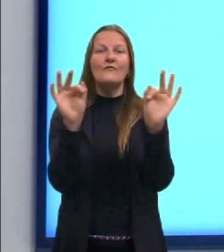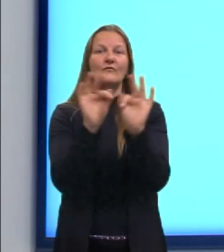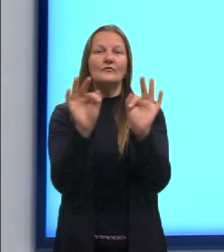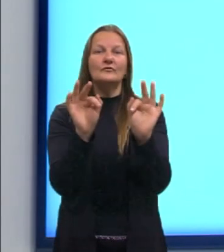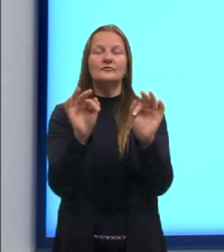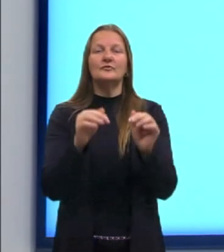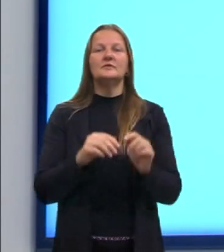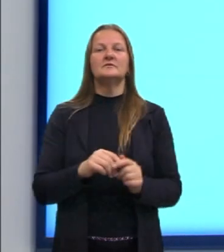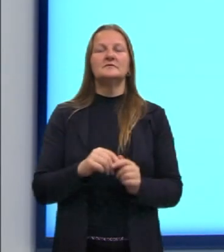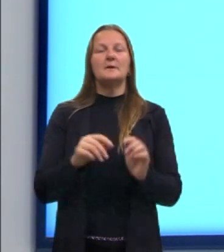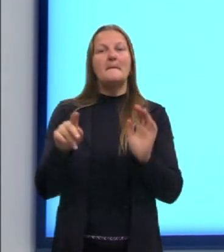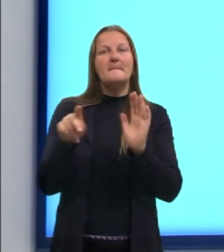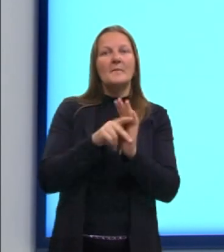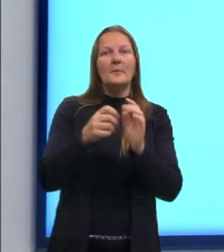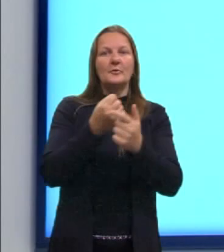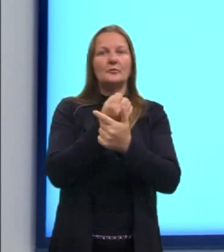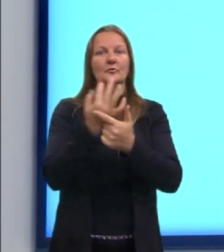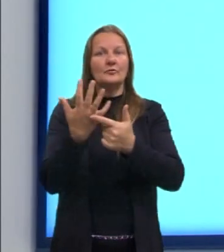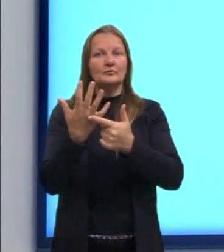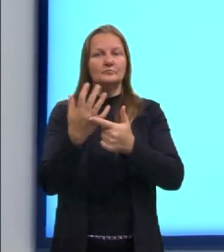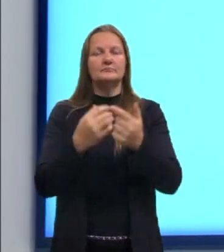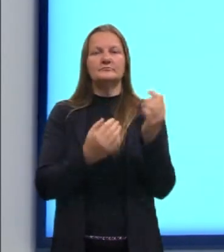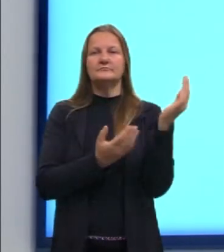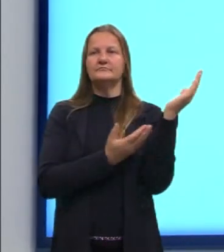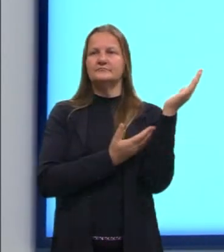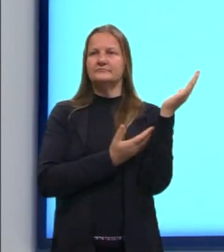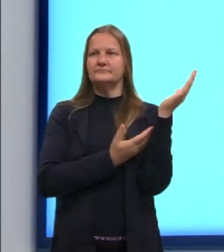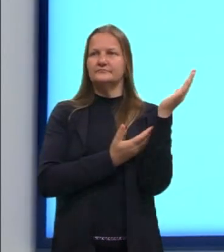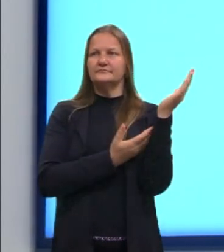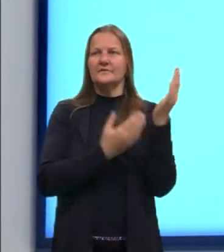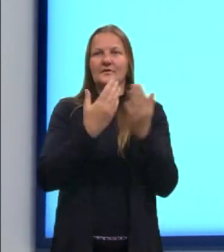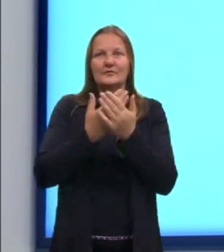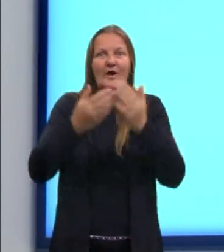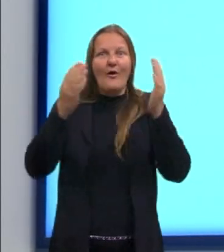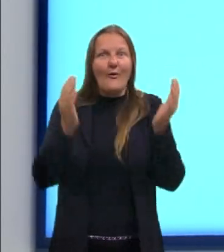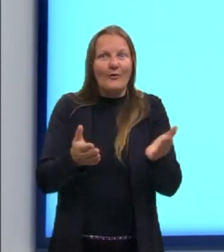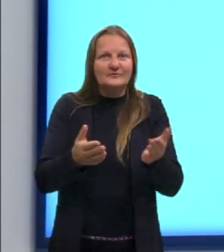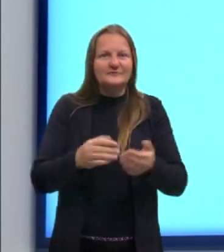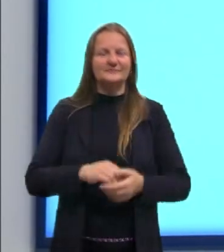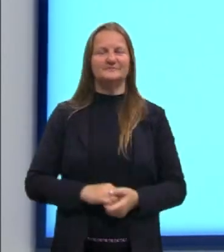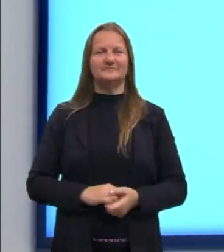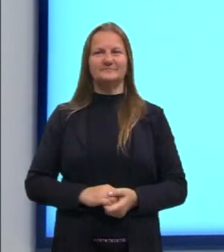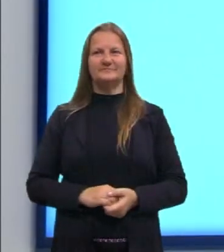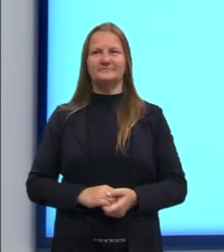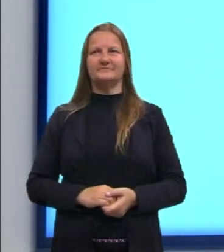ligados à álgebra. Um pouquinho então do que nós vamos estudar por aqui.